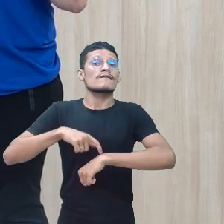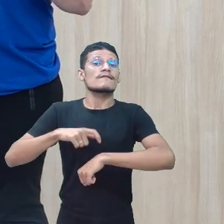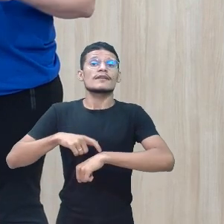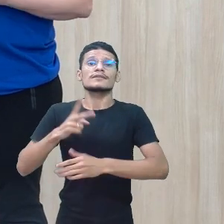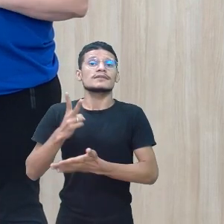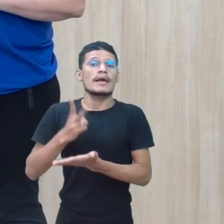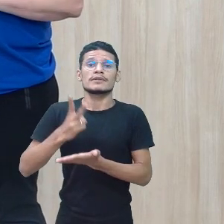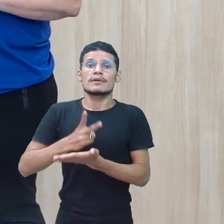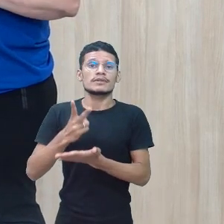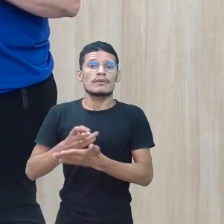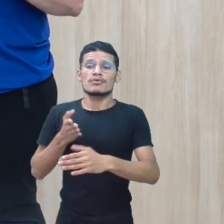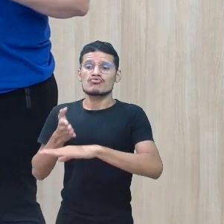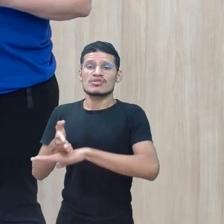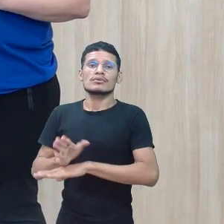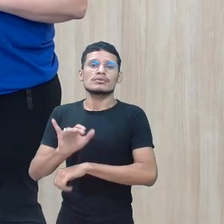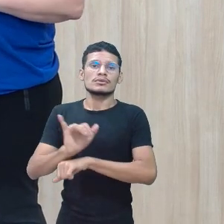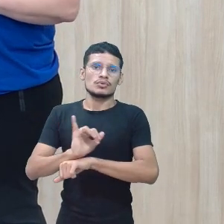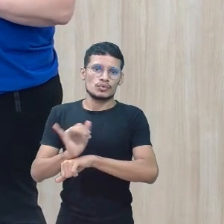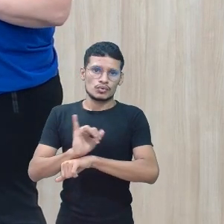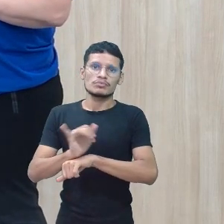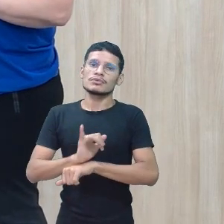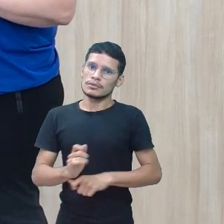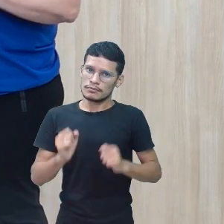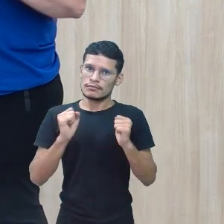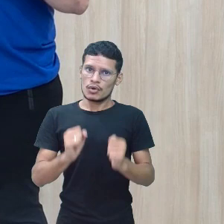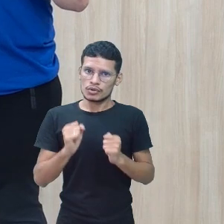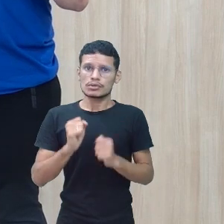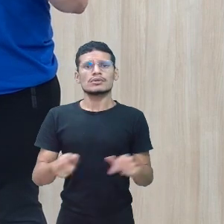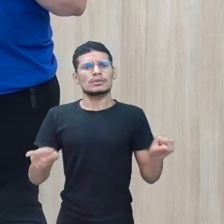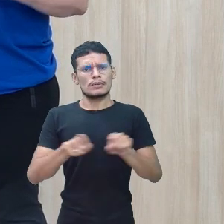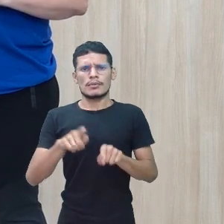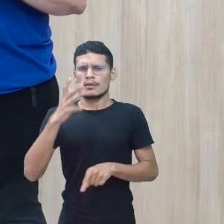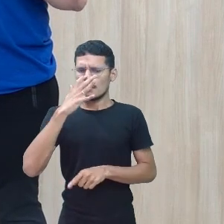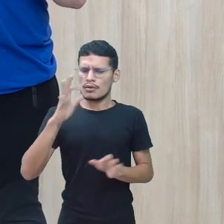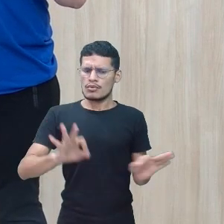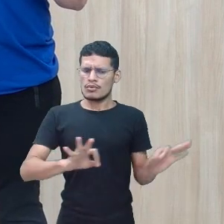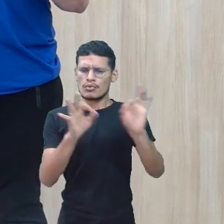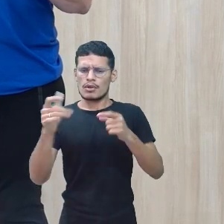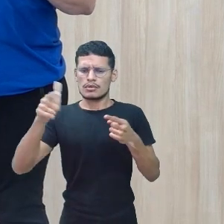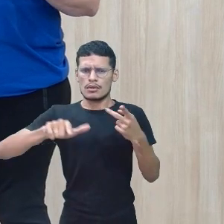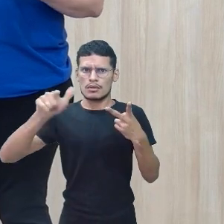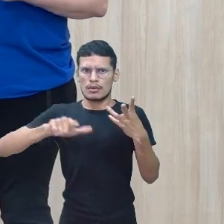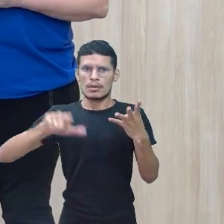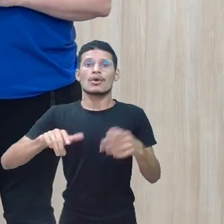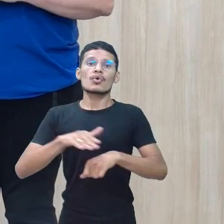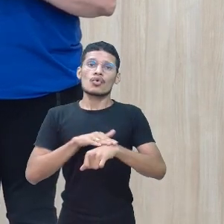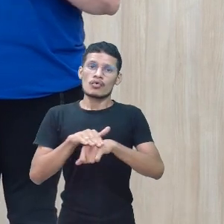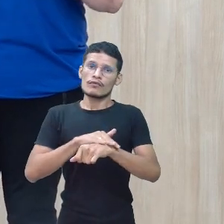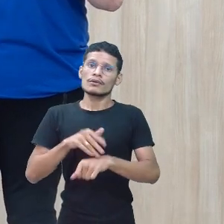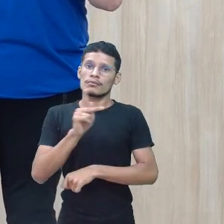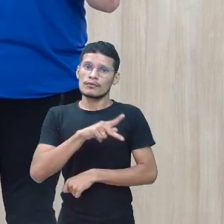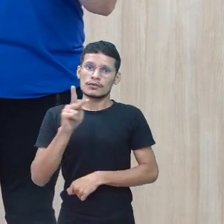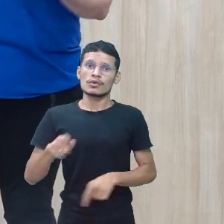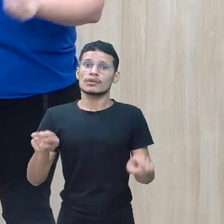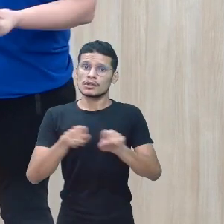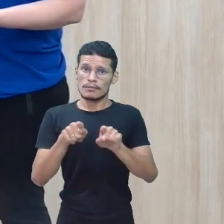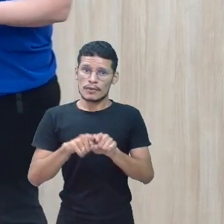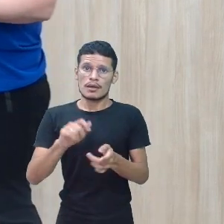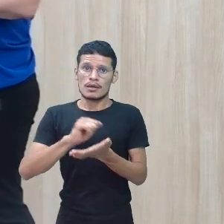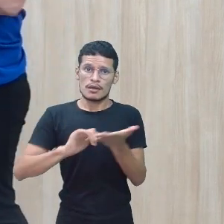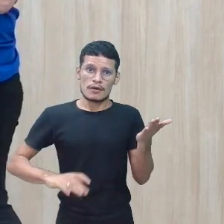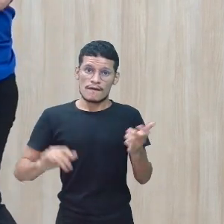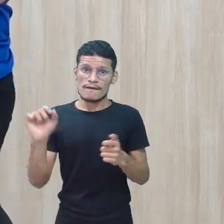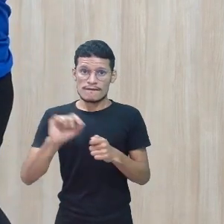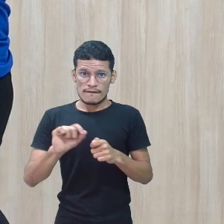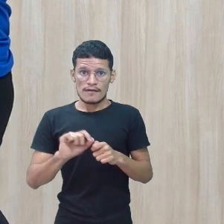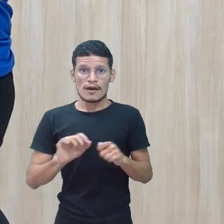no YouTube, não é? Entra lá e revisa a aula, conversa com sua professora, faz as suas atividades,